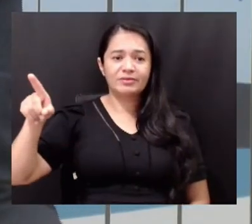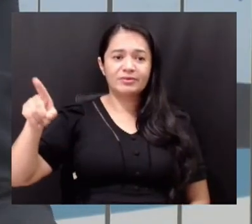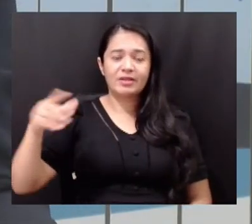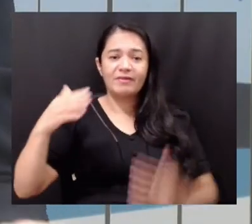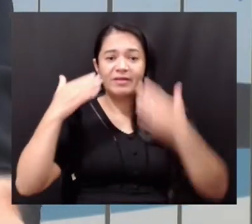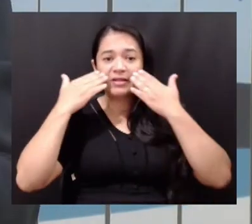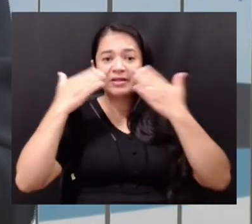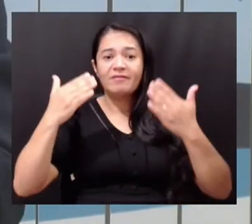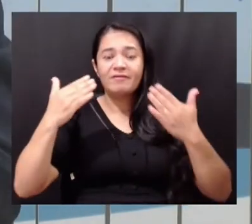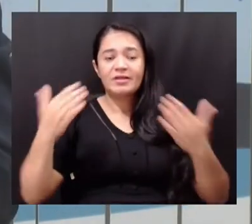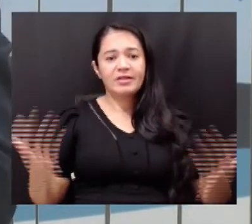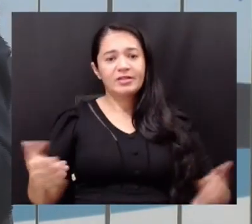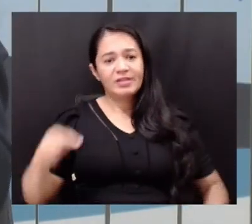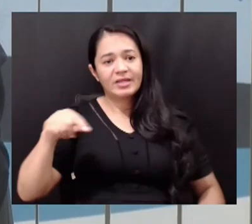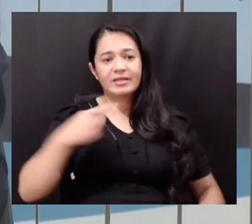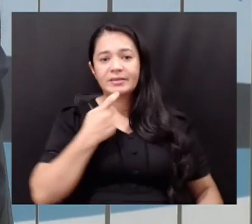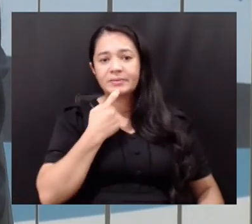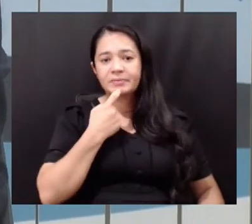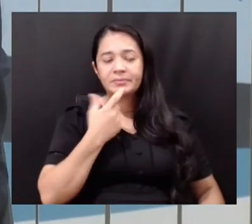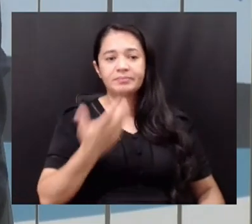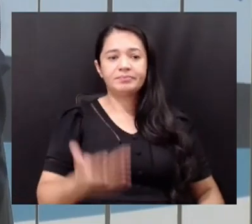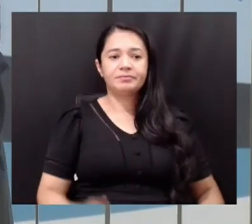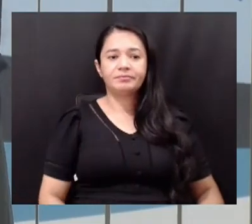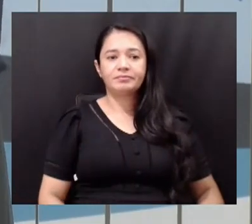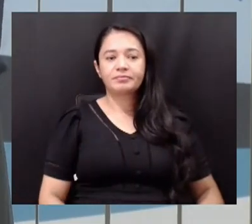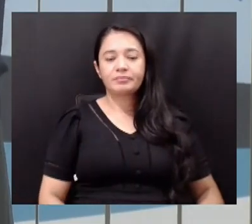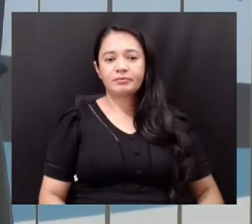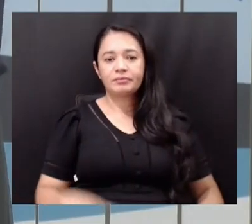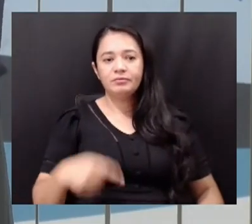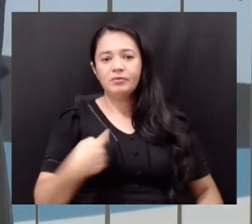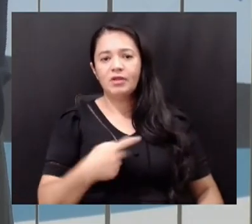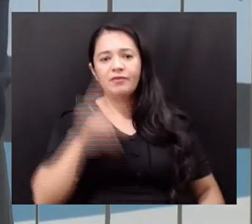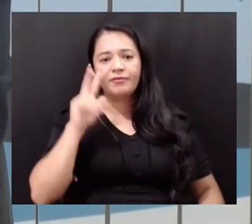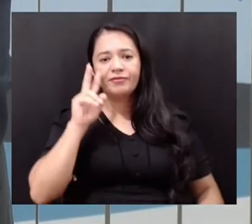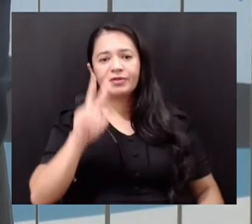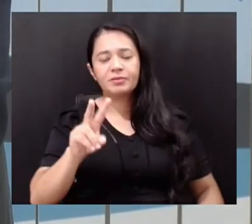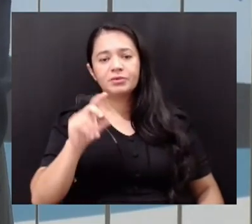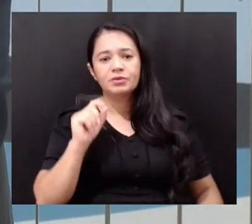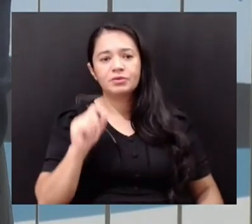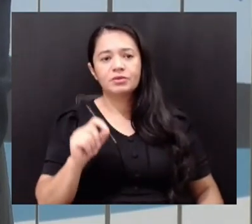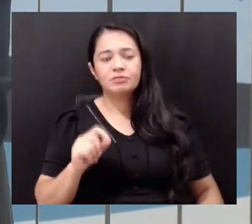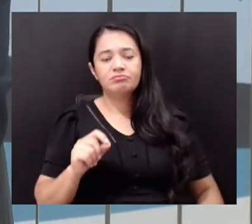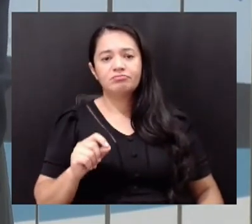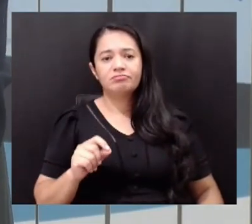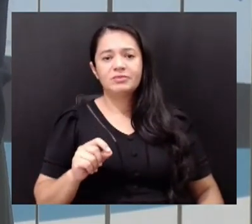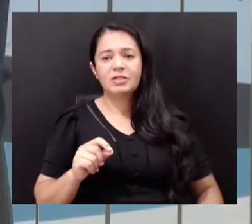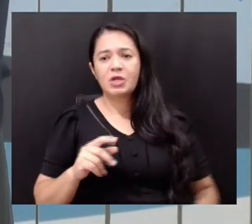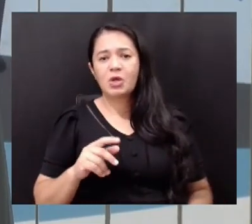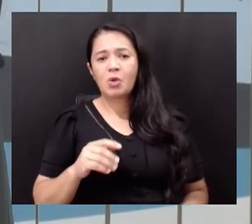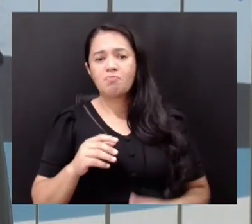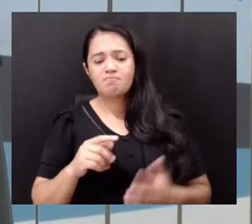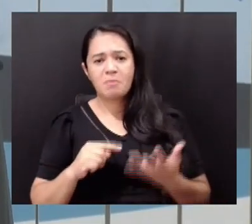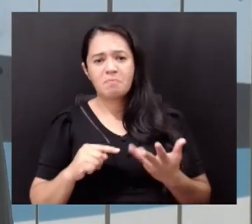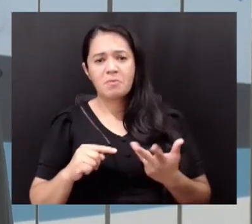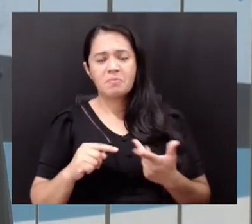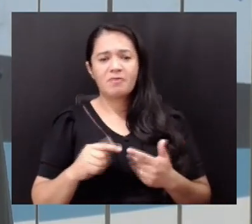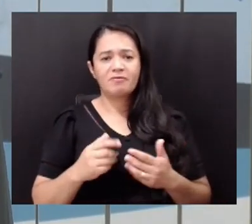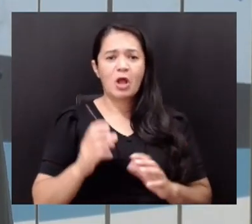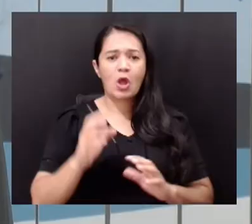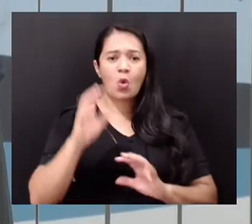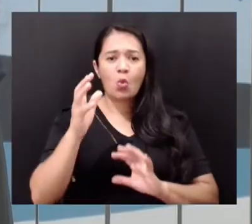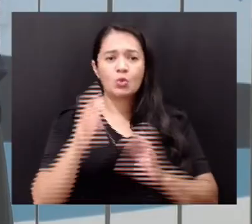em Campinas. E o que a gente vê? A gente vê situações muito tristes, né? Pessoas muito